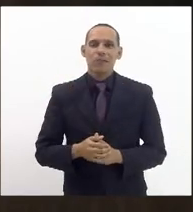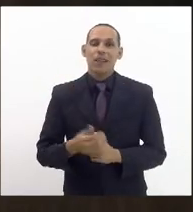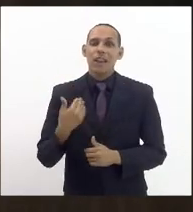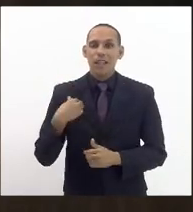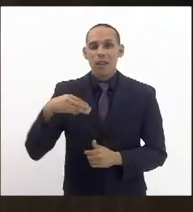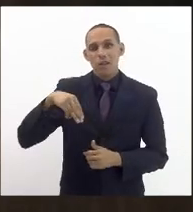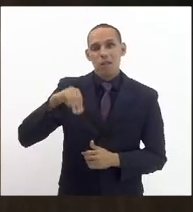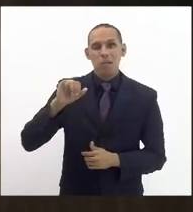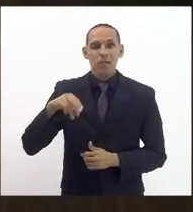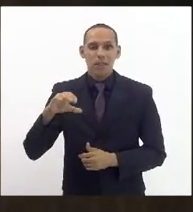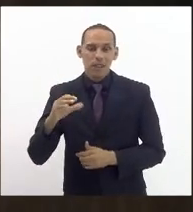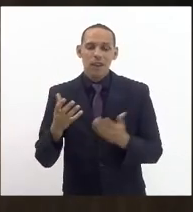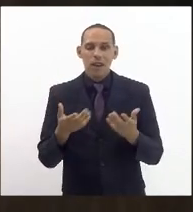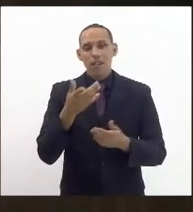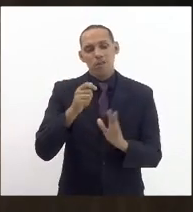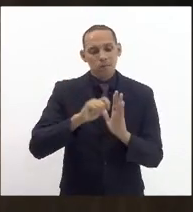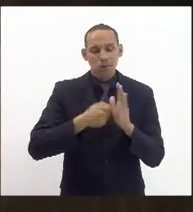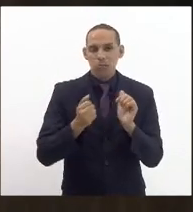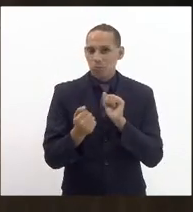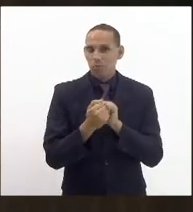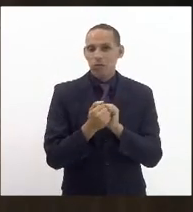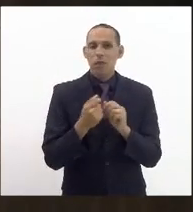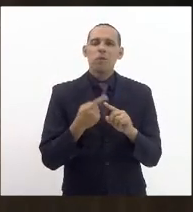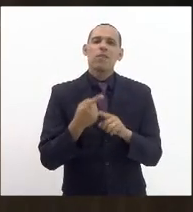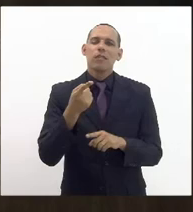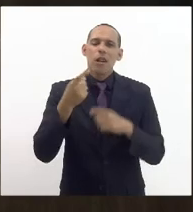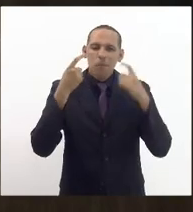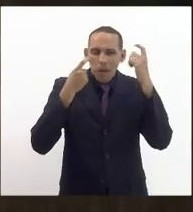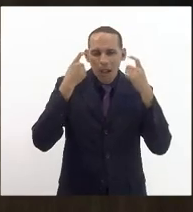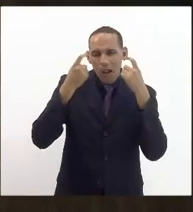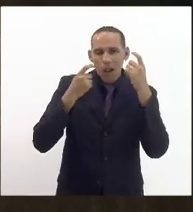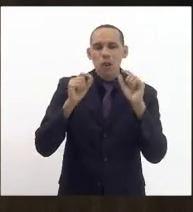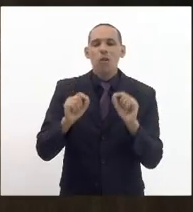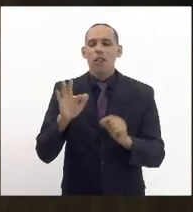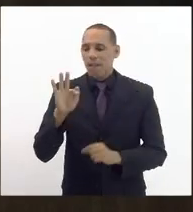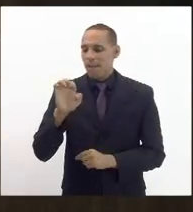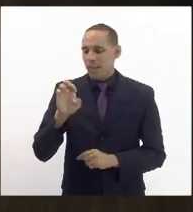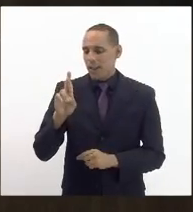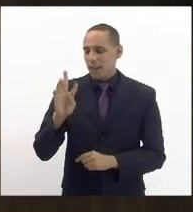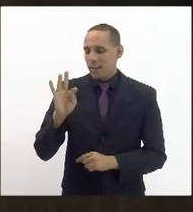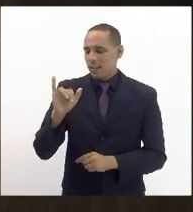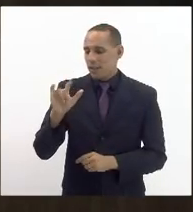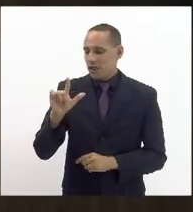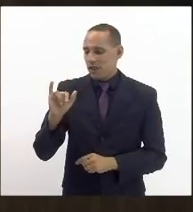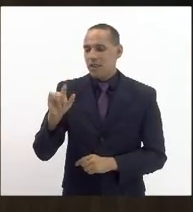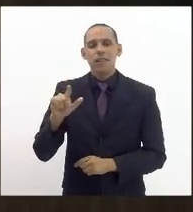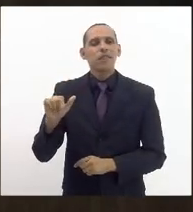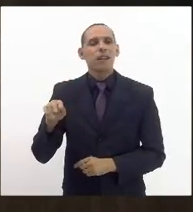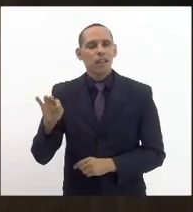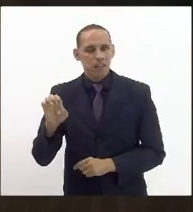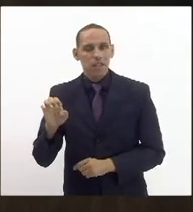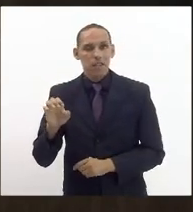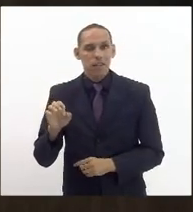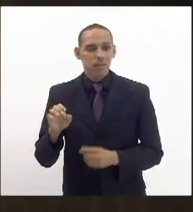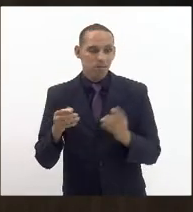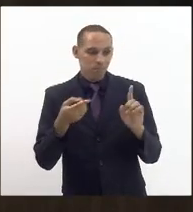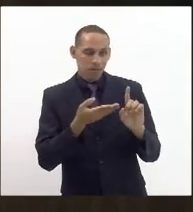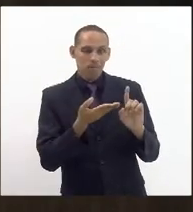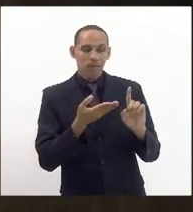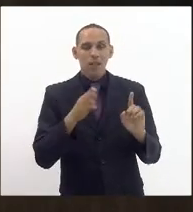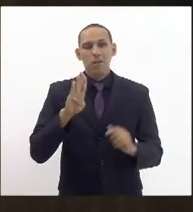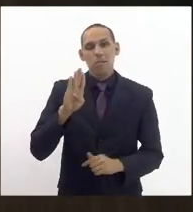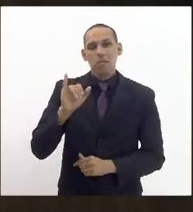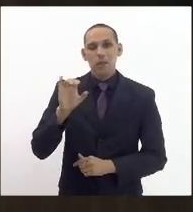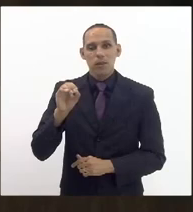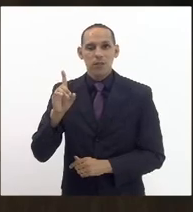queremos que você assinasse conosco esse projeto, que Vossa Excelência está preocupado com a questão dos fertilizantes, e esses biodigestores, eles aproveitam